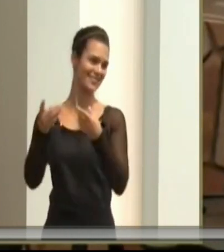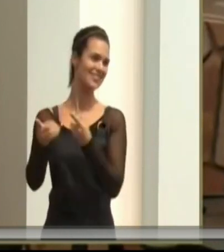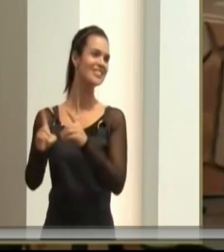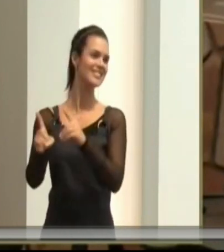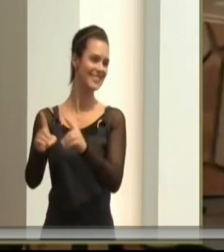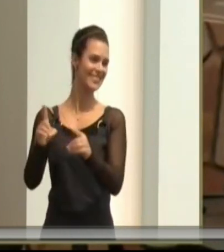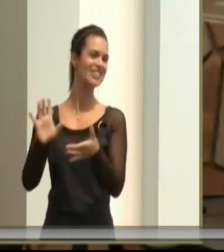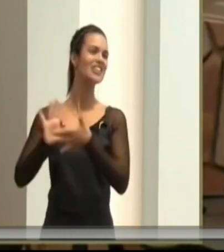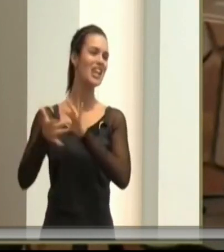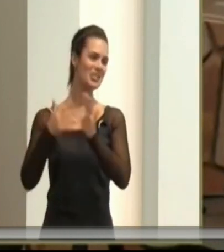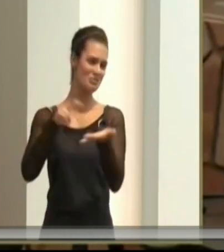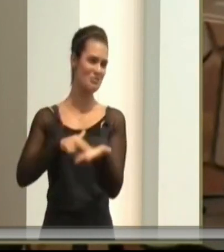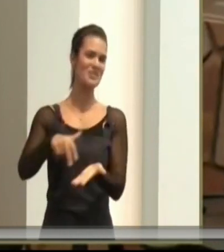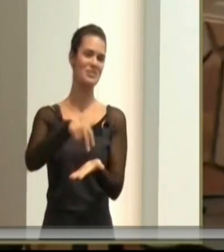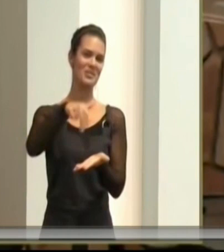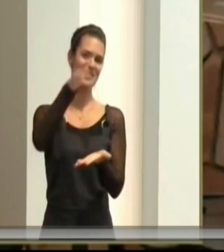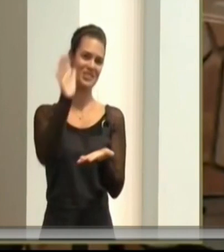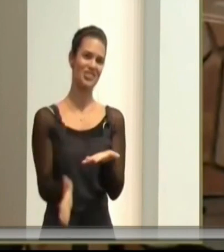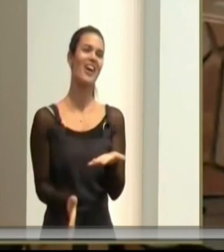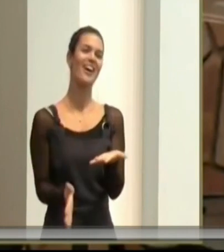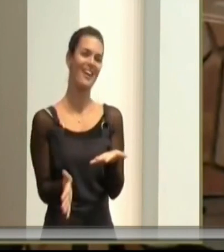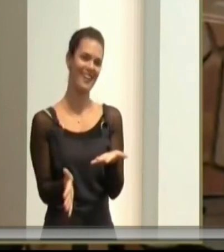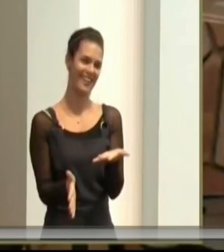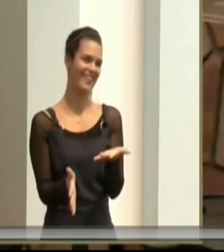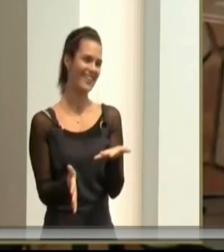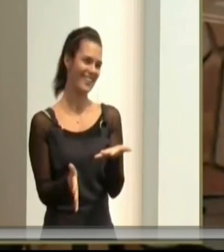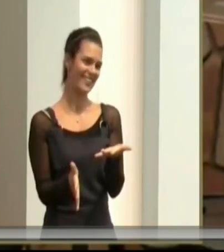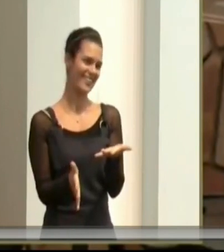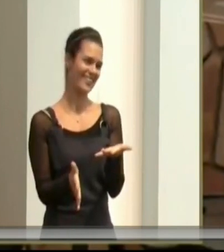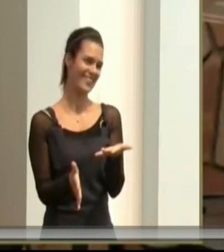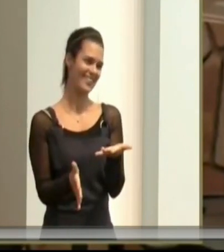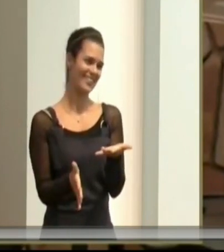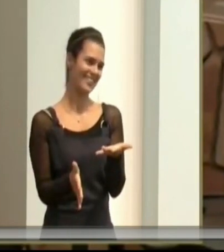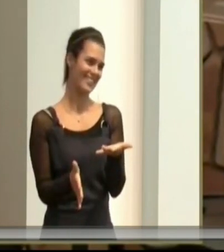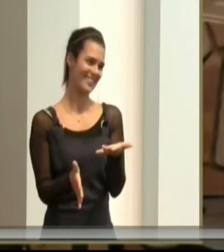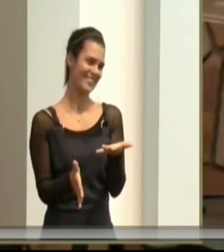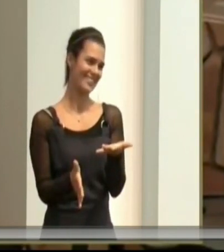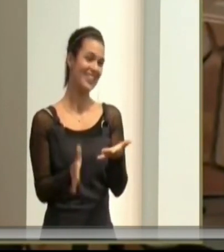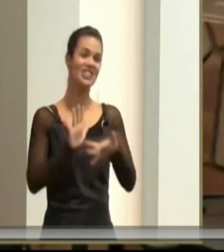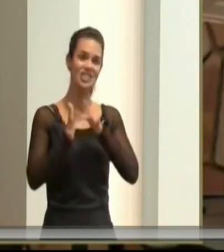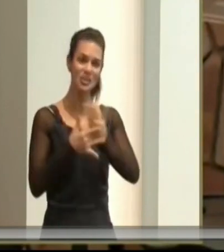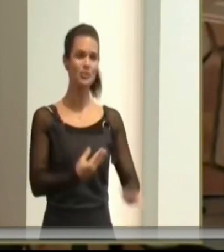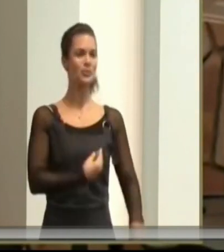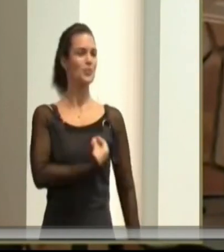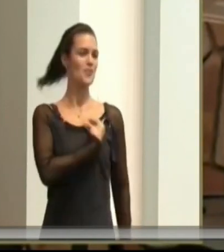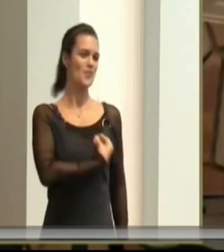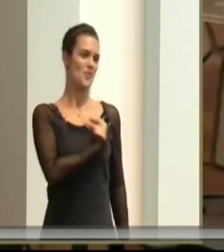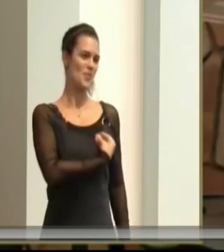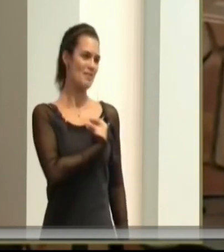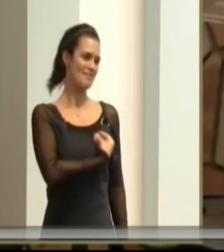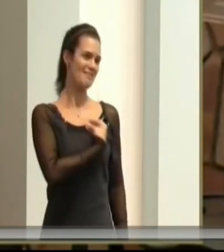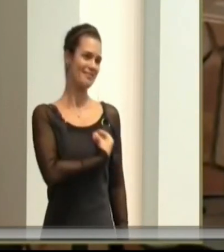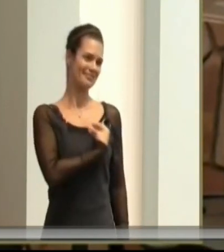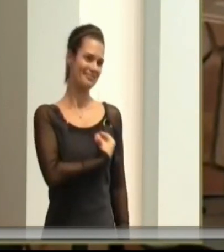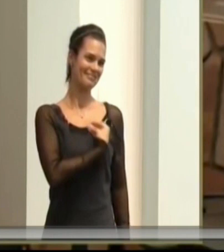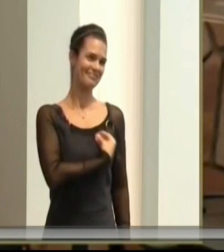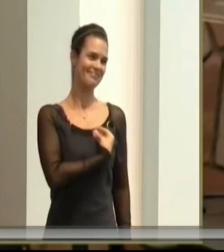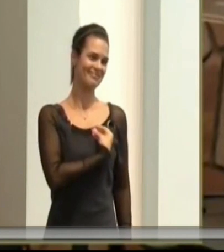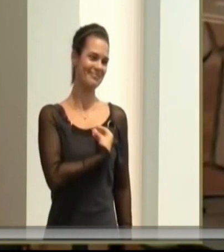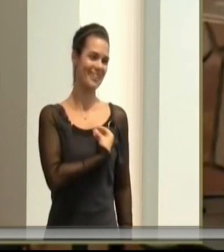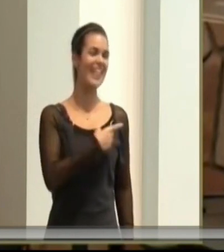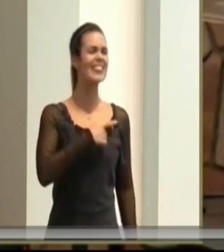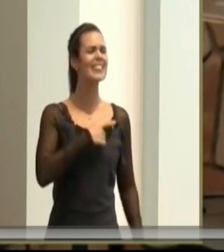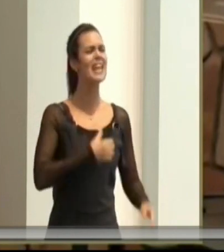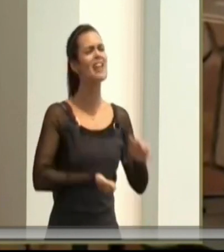havia ressuscitado. Ele está vivo. Nós encontramos aqui vários